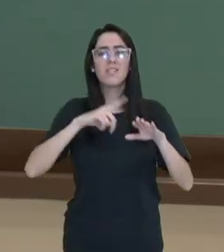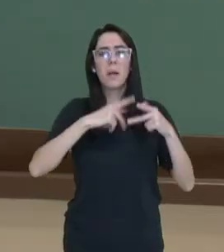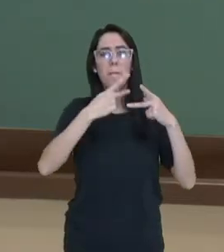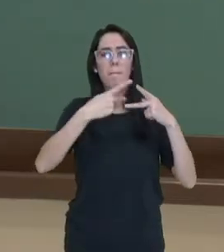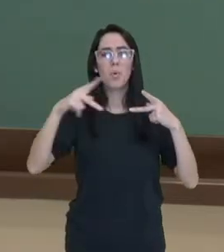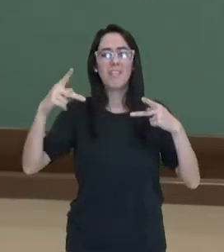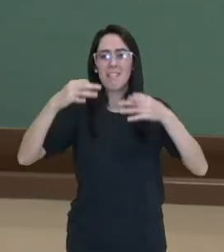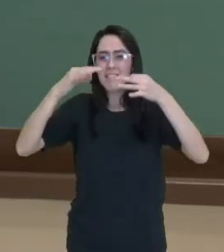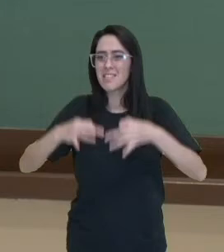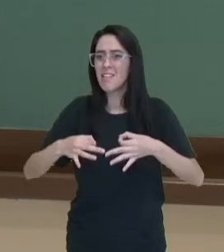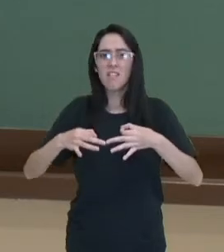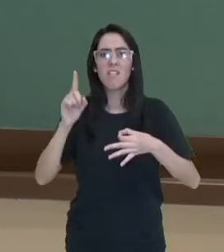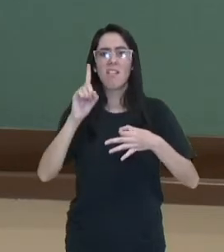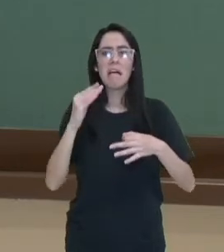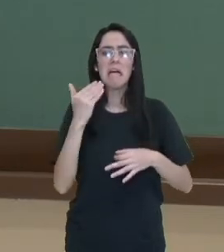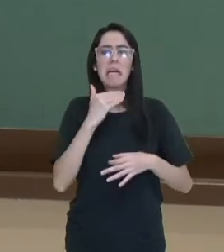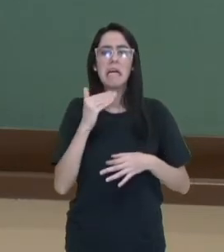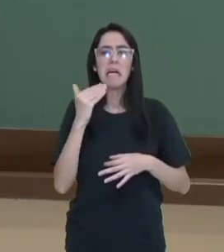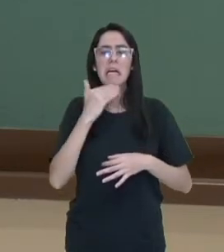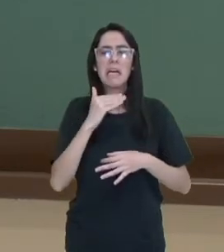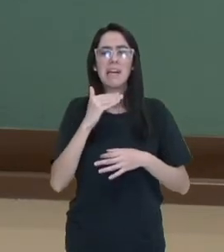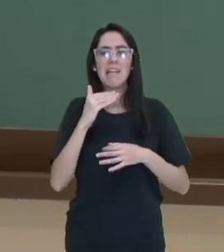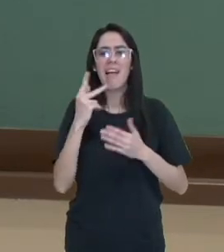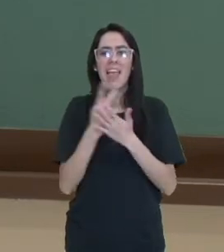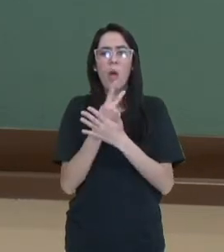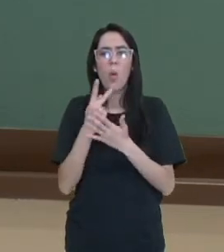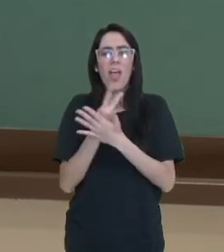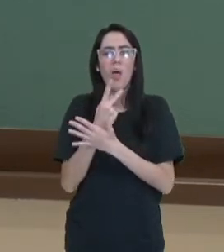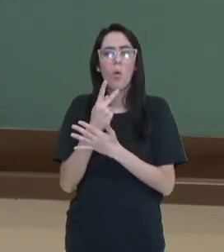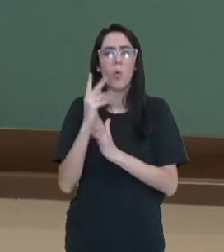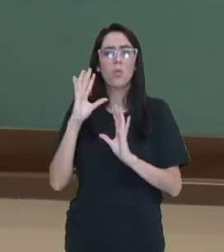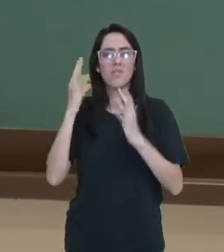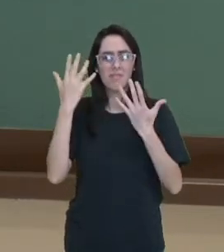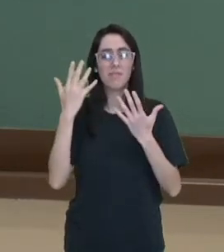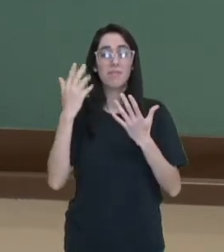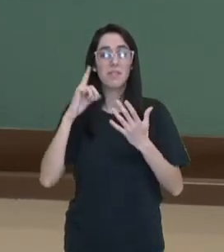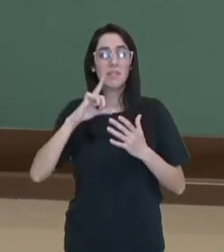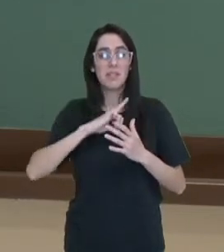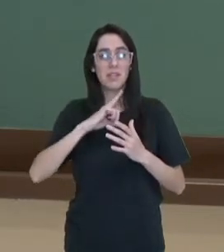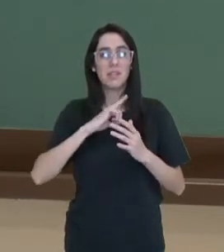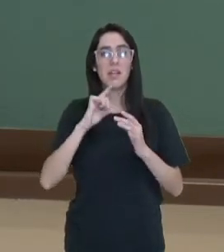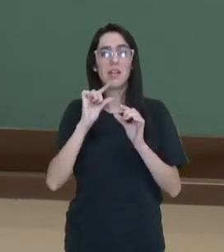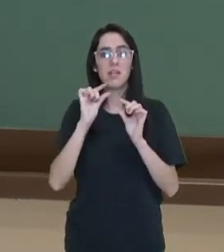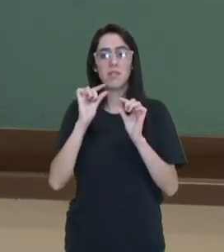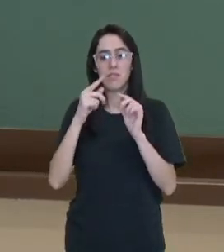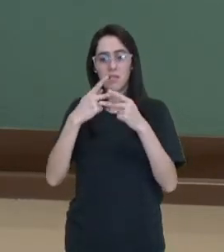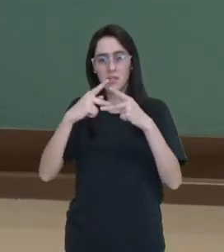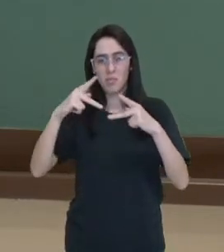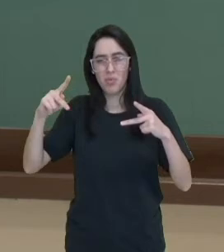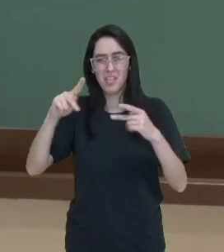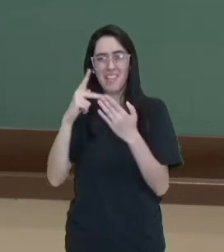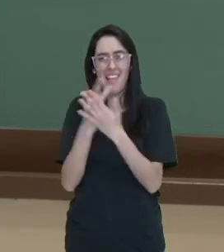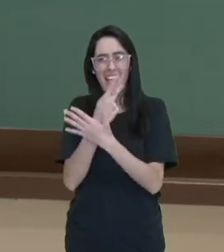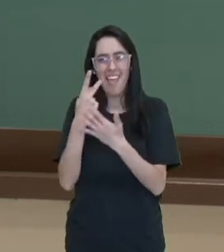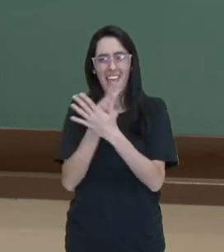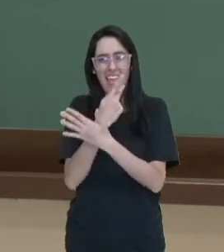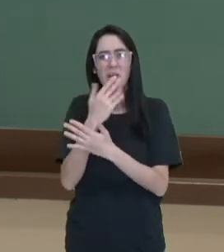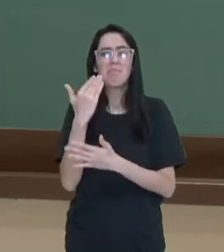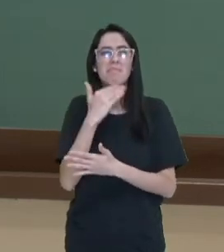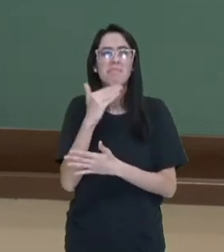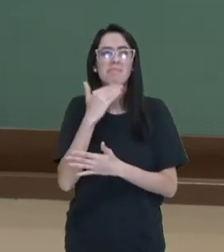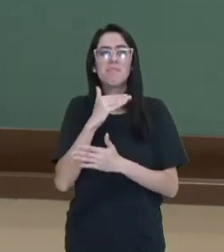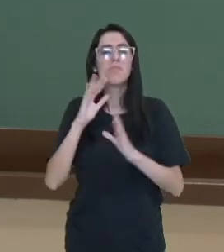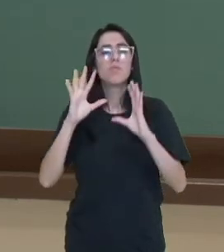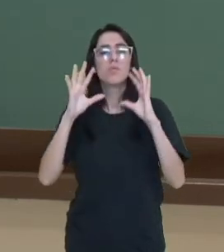certinha, forma a proteína com erros. E o que acontece? Esses fragmentos dessas proteínas que foram mal cortadas,